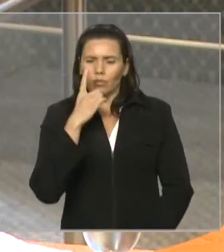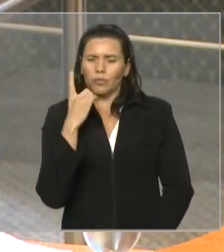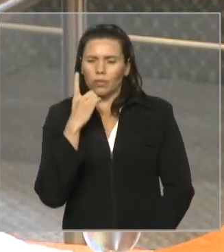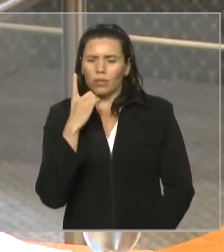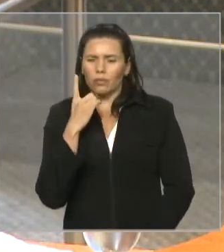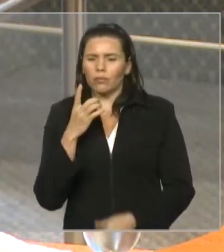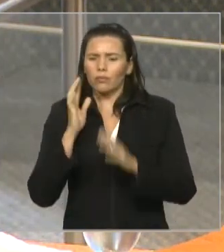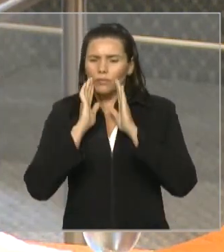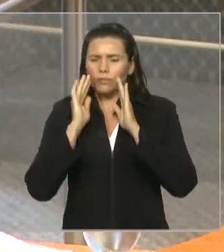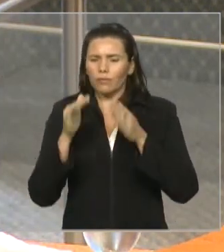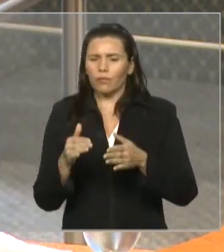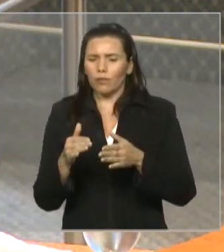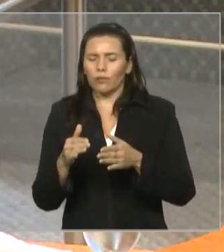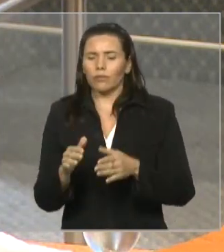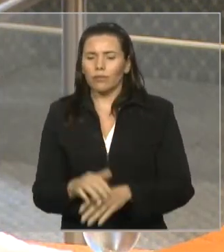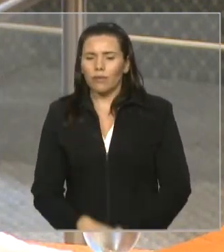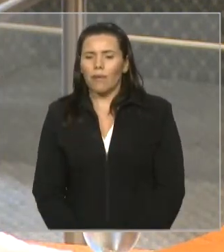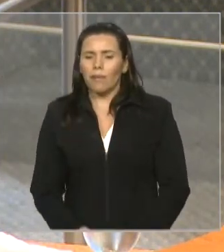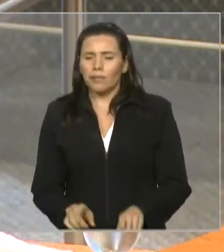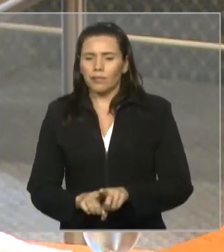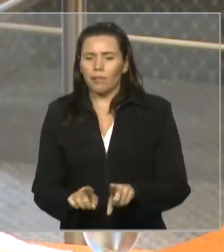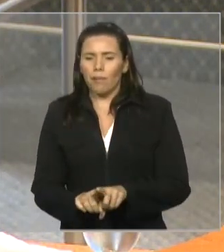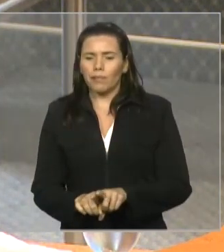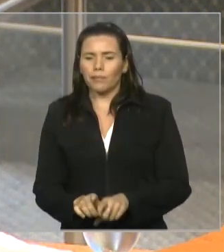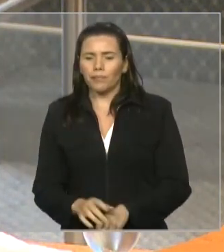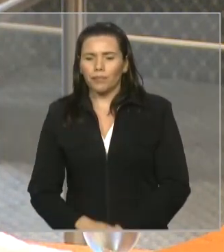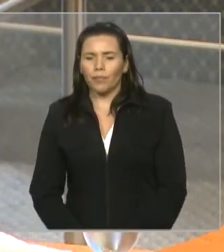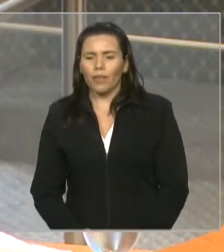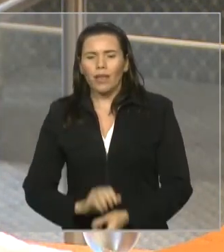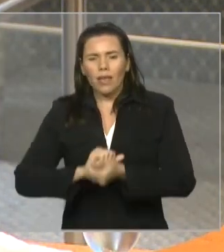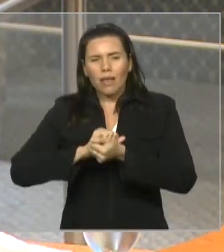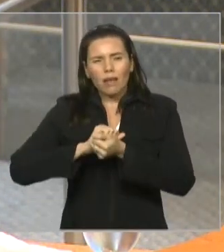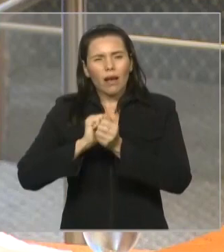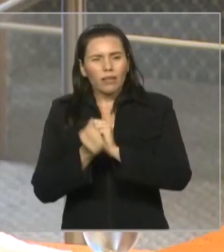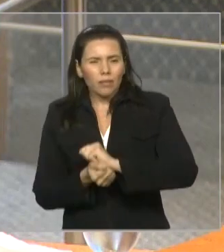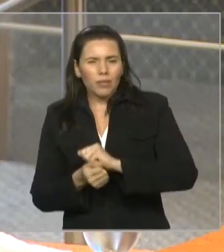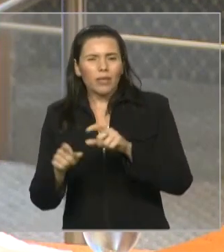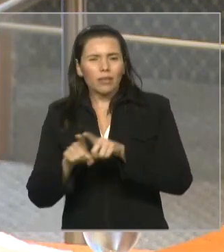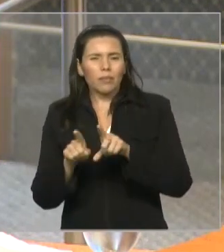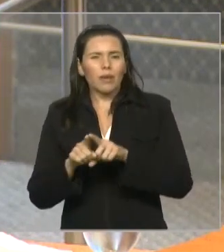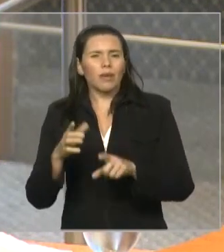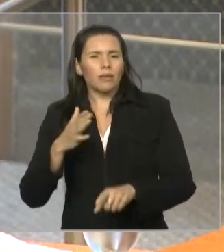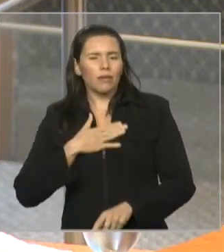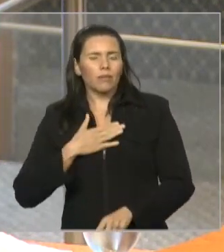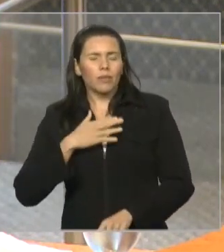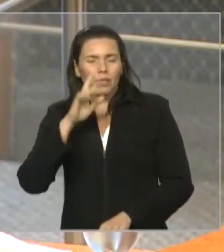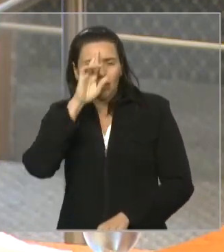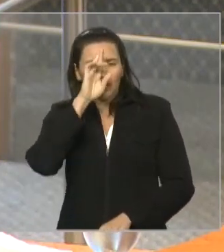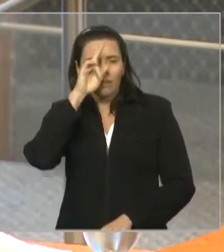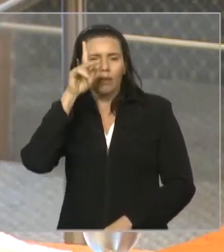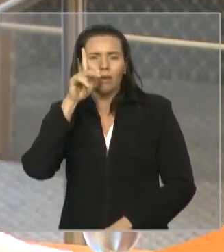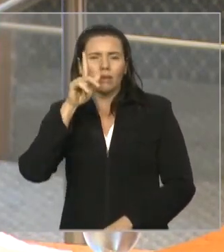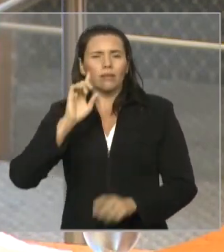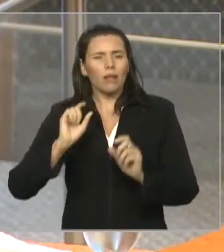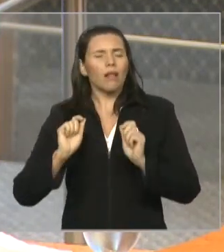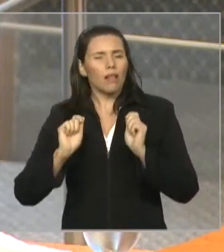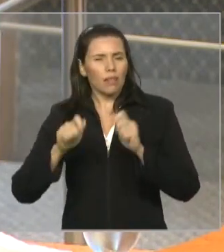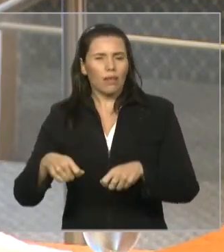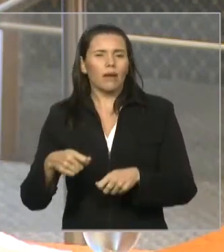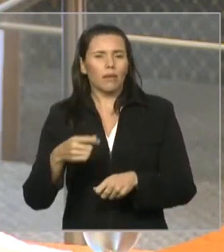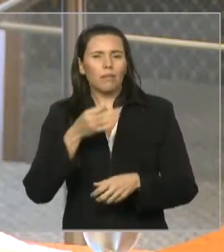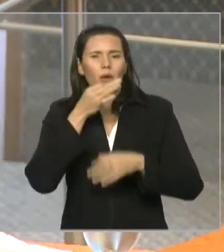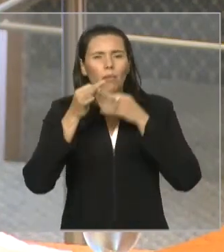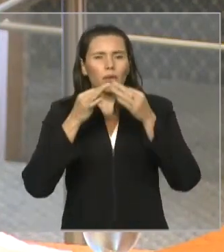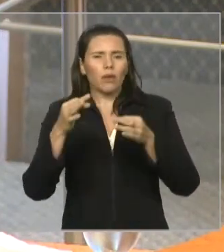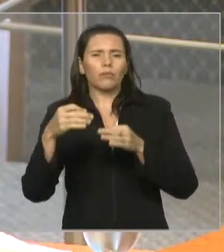meios eletrônicos. Deputado Wendel, dá tempo aqui? Aonde é que é? Aqui. Iglesias. Fica à vontade.